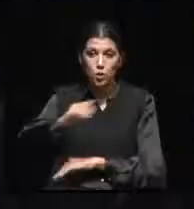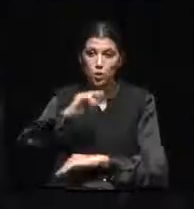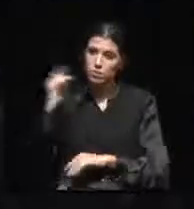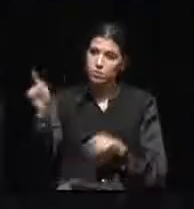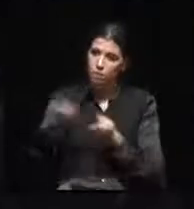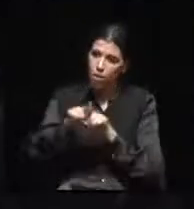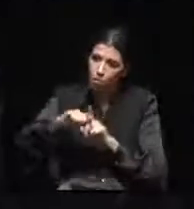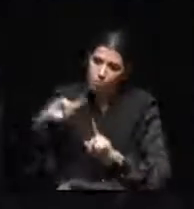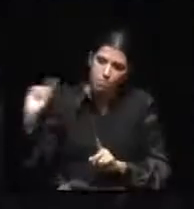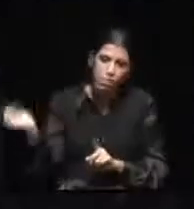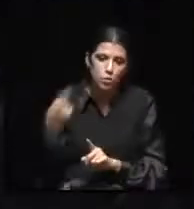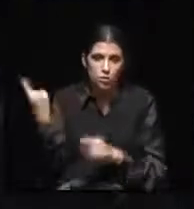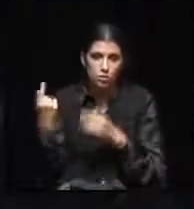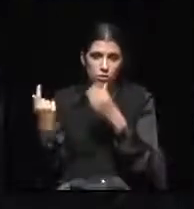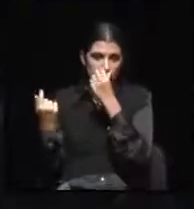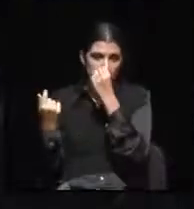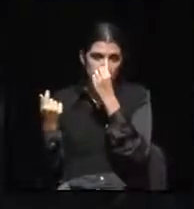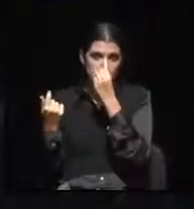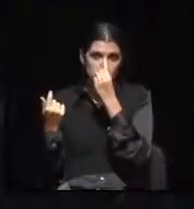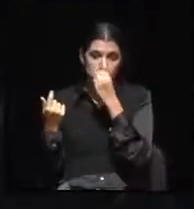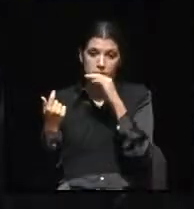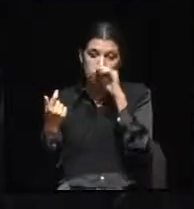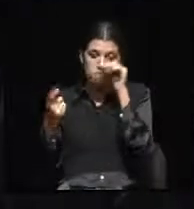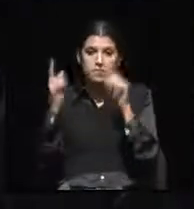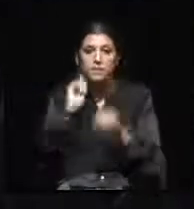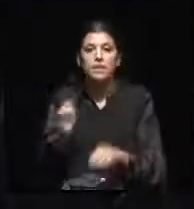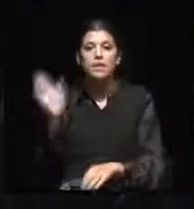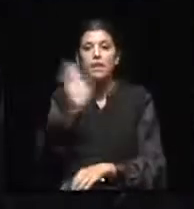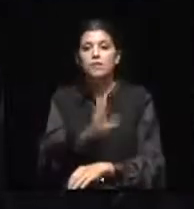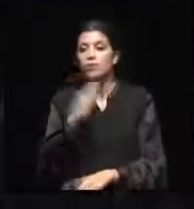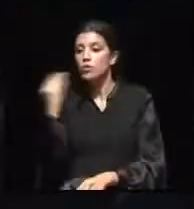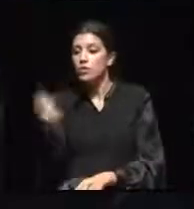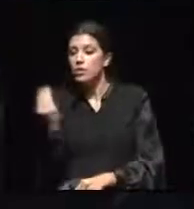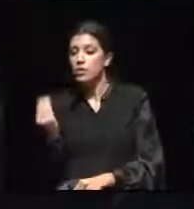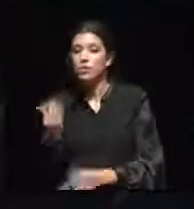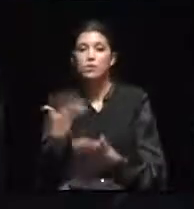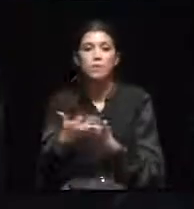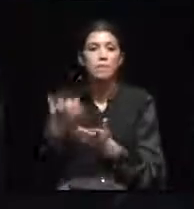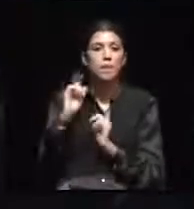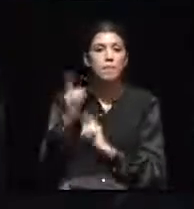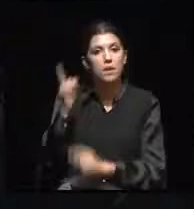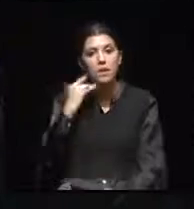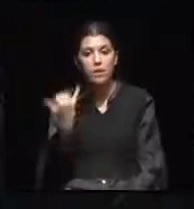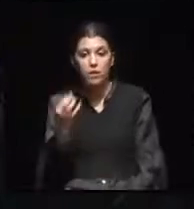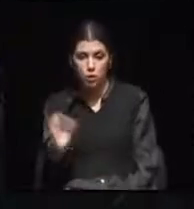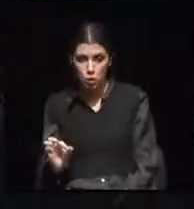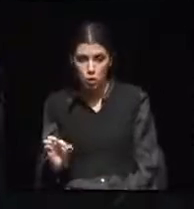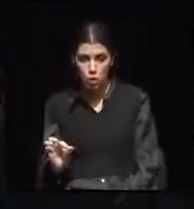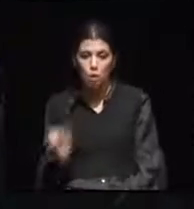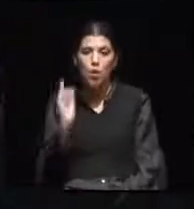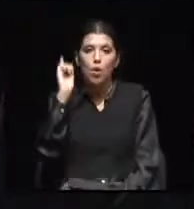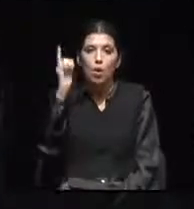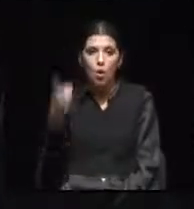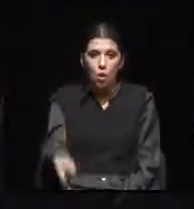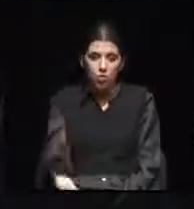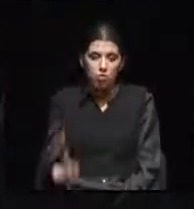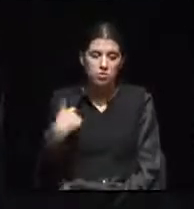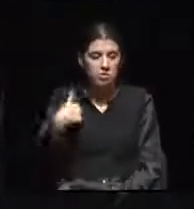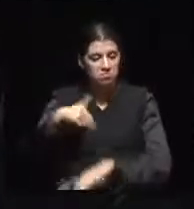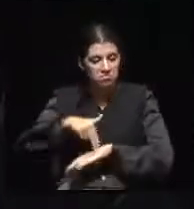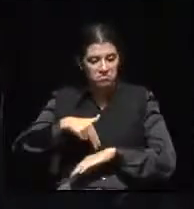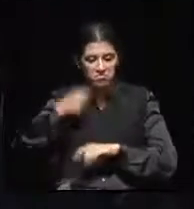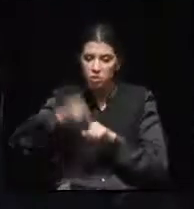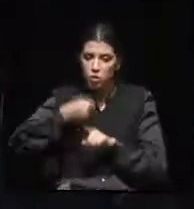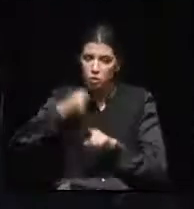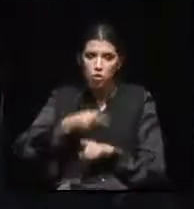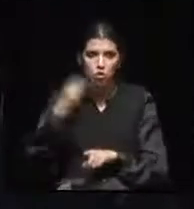universal e que não exclui ninguém. Sobre o Dia Nacional da Juventude, celebrado a 28 de março, representa uma afirmação da luta